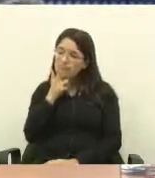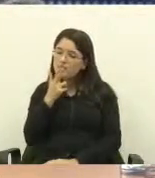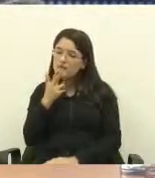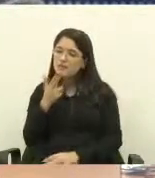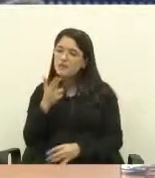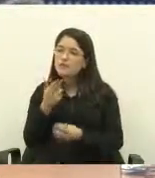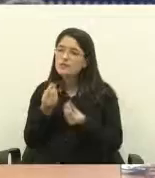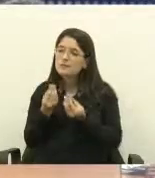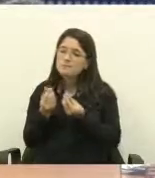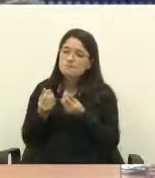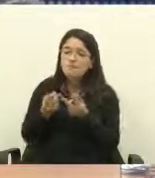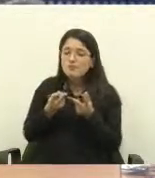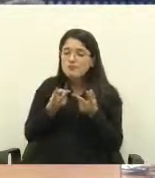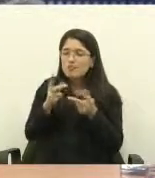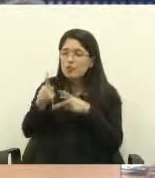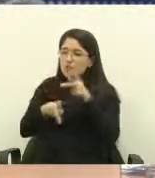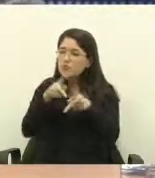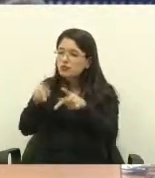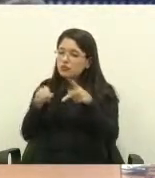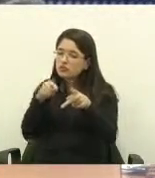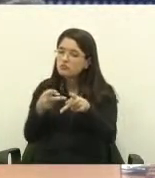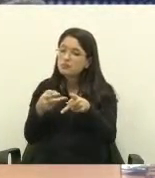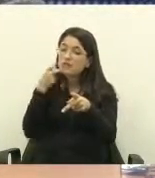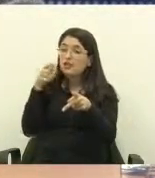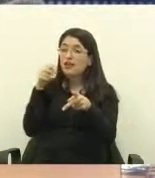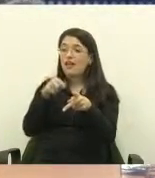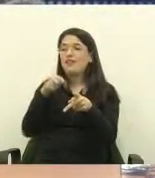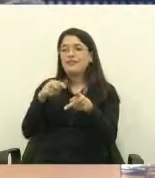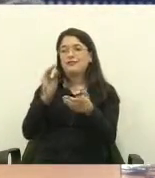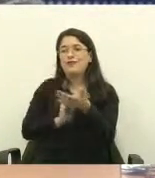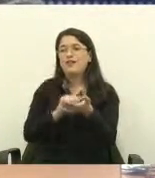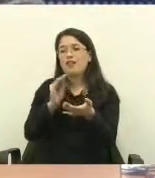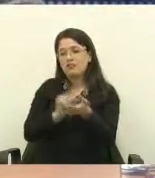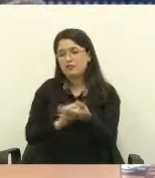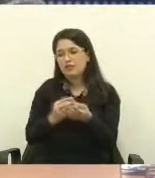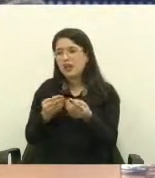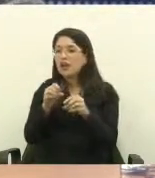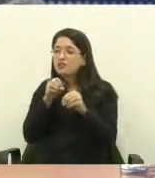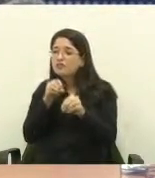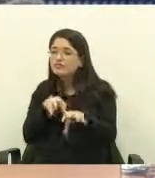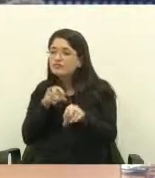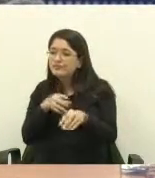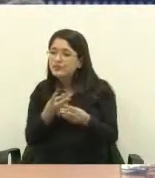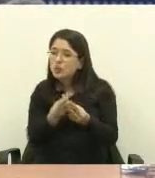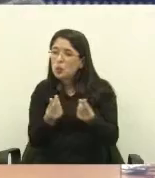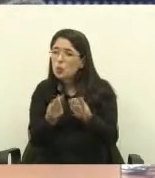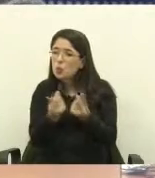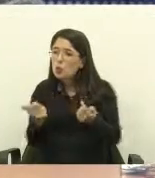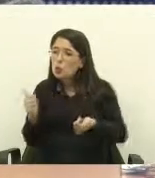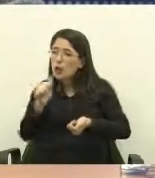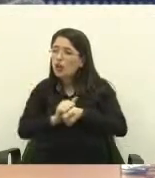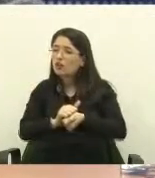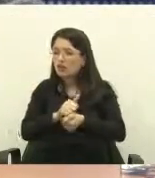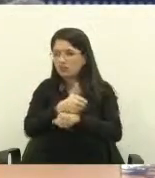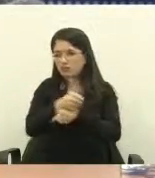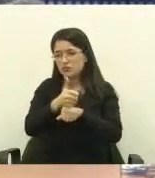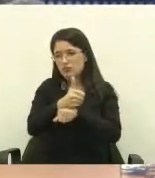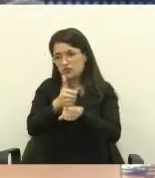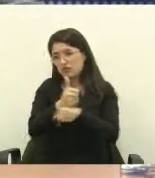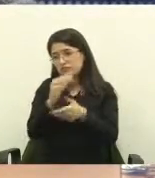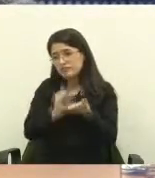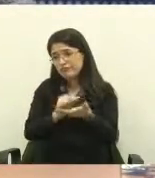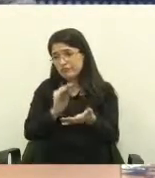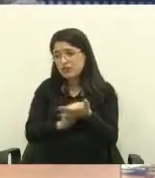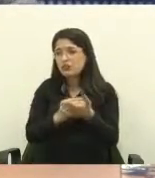a população precisa de qualificação profissional, precisa de preparo informativo. Identificamos,